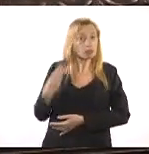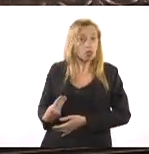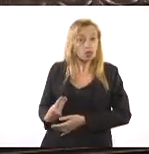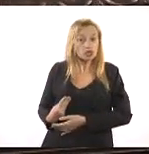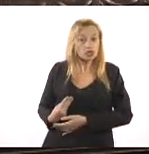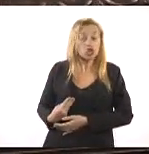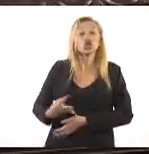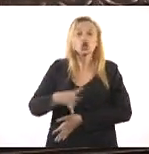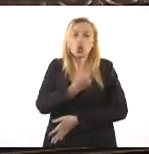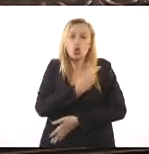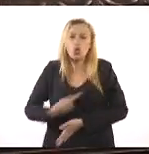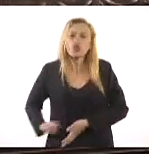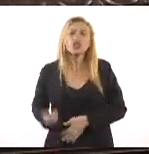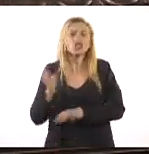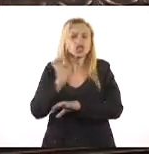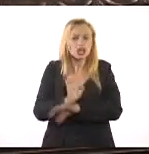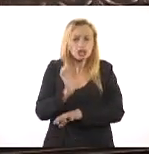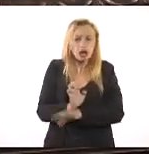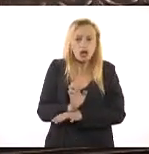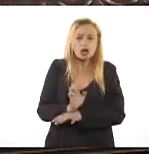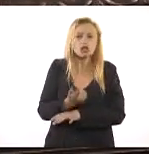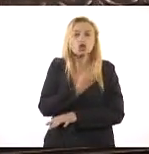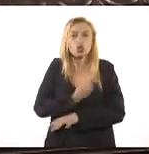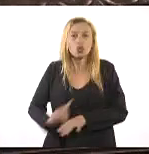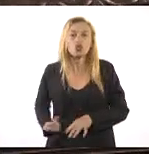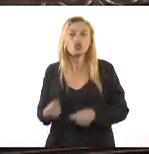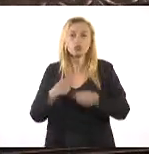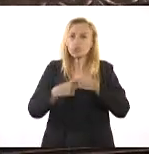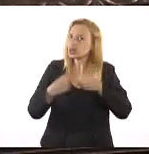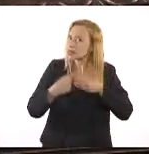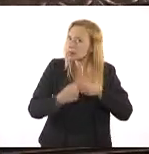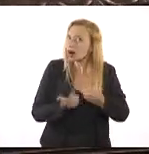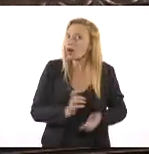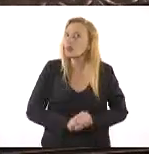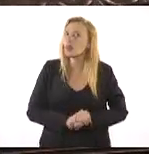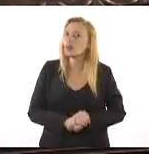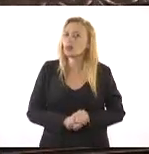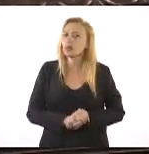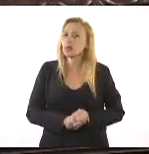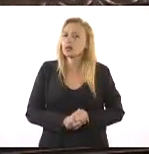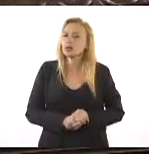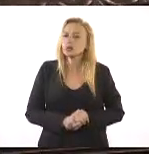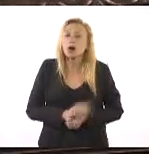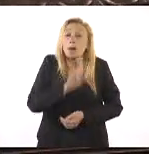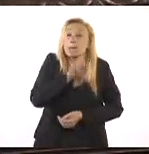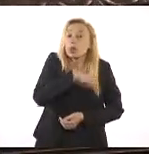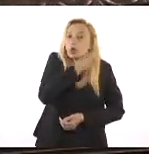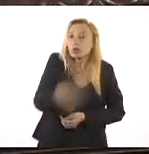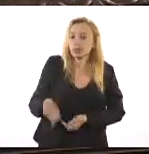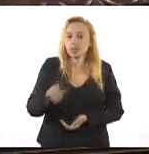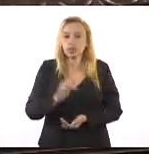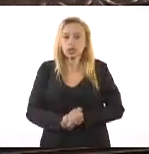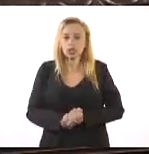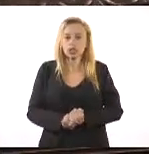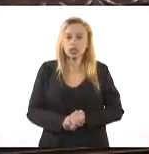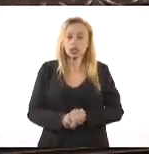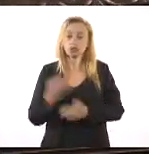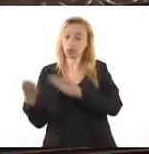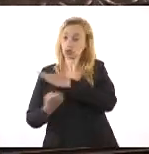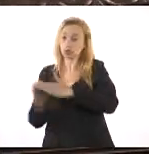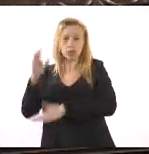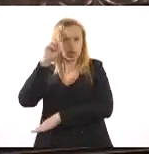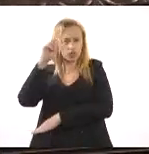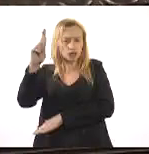que o governo estadual e o governo municipal está proibindo que os empresários